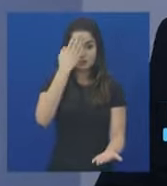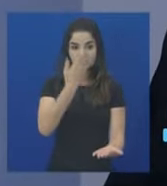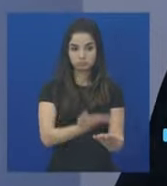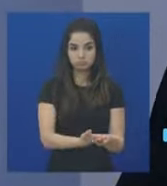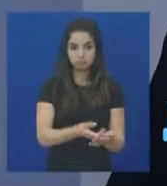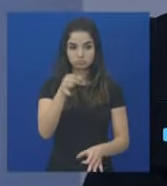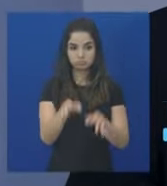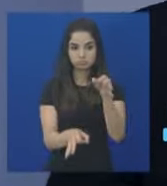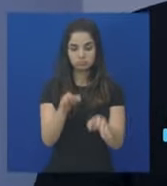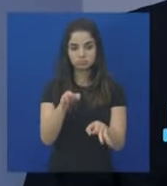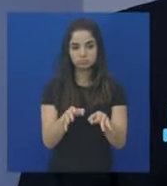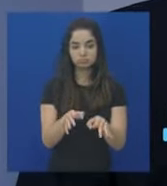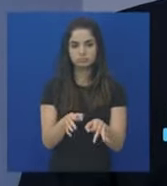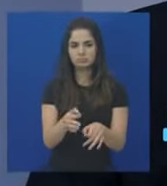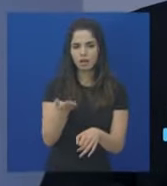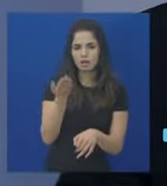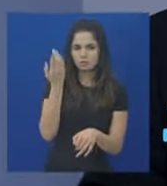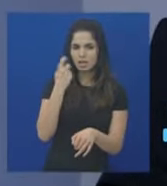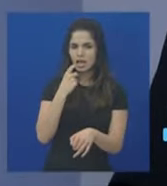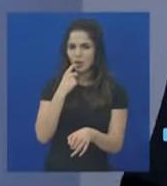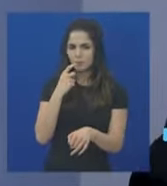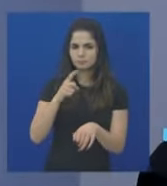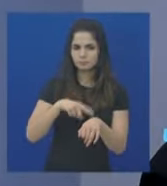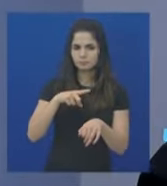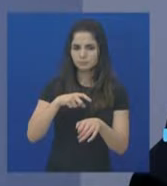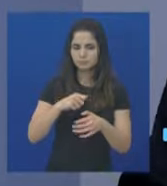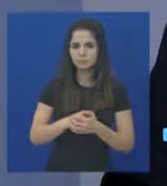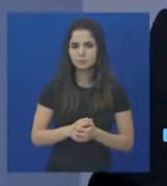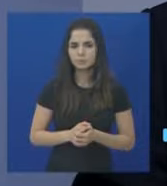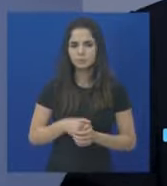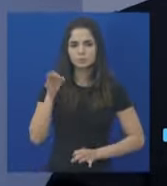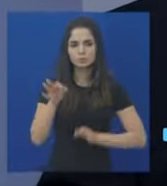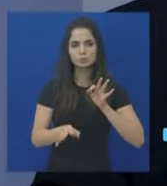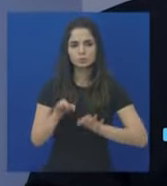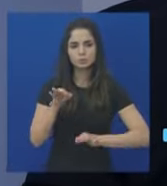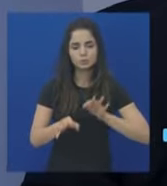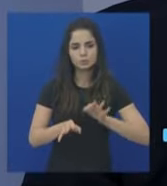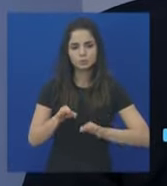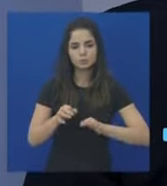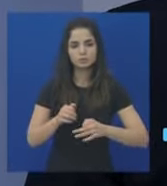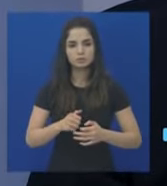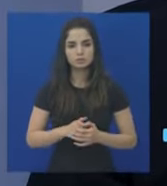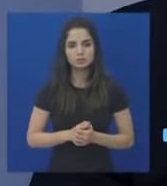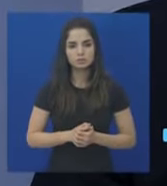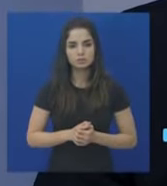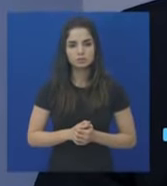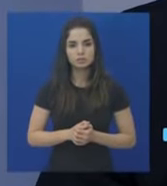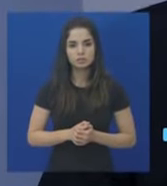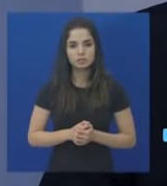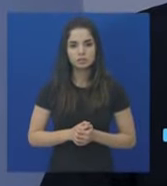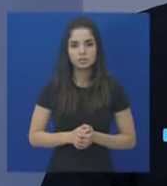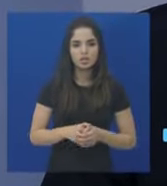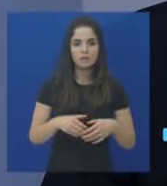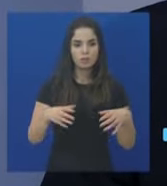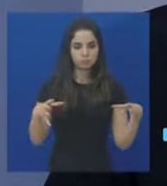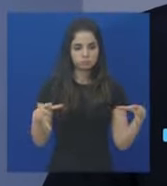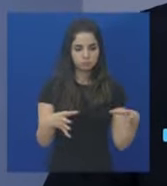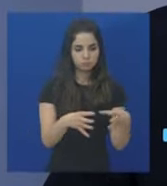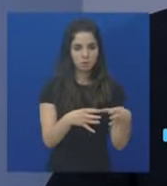um juiz aqui de Cabo Frio sentenciou que aqui de Cabo Frio vão pacotes e pacotes,